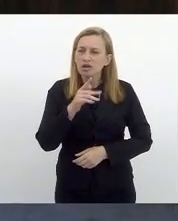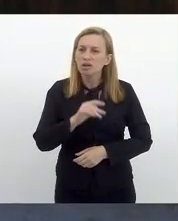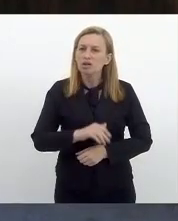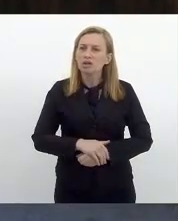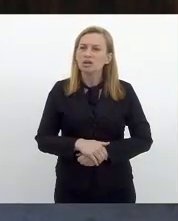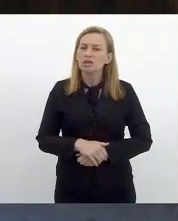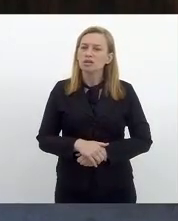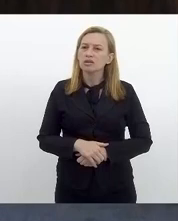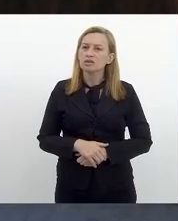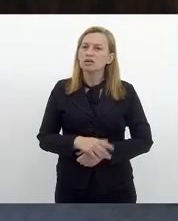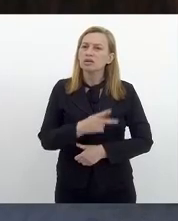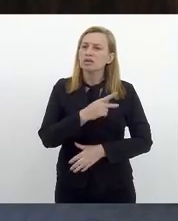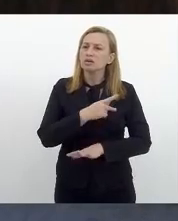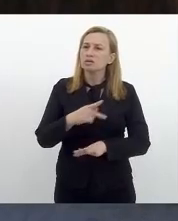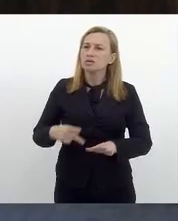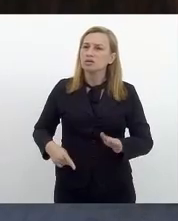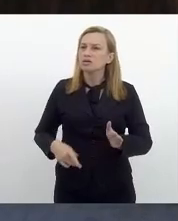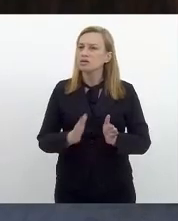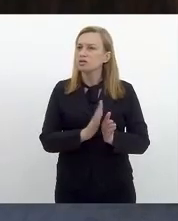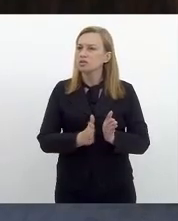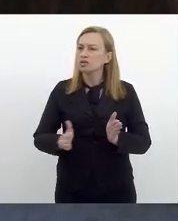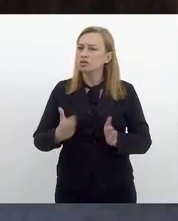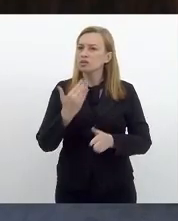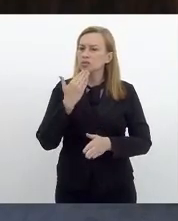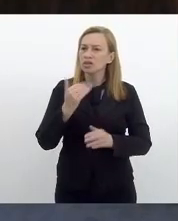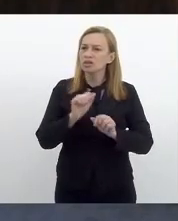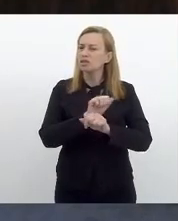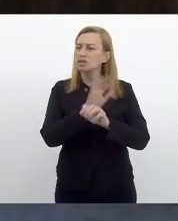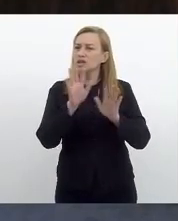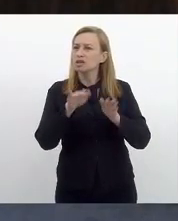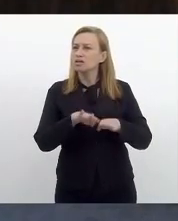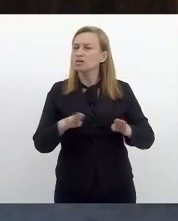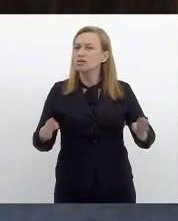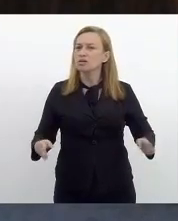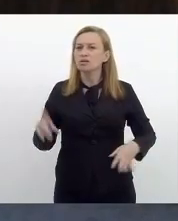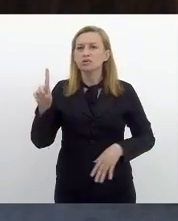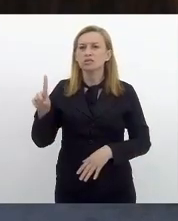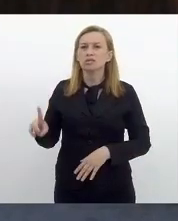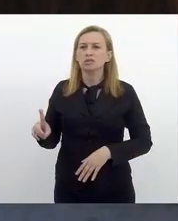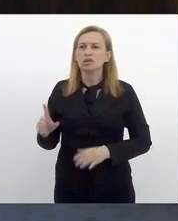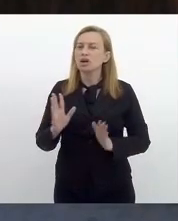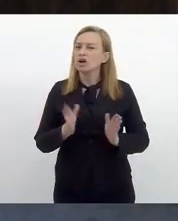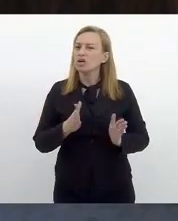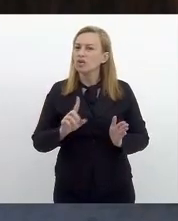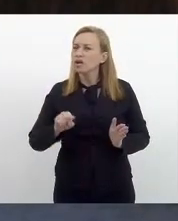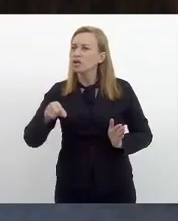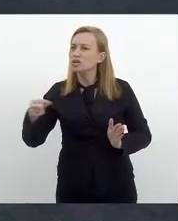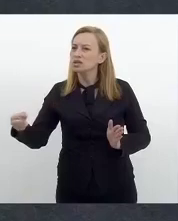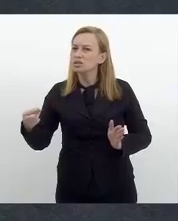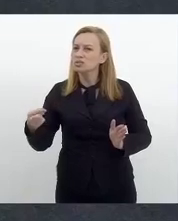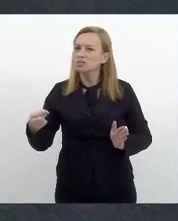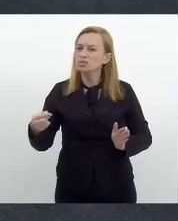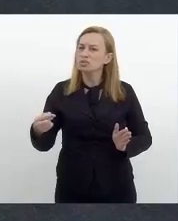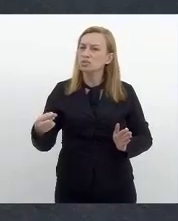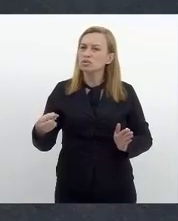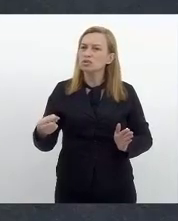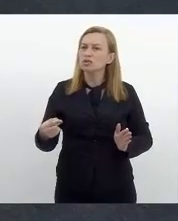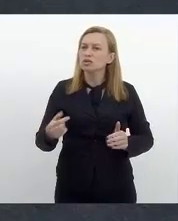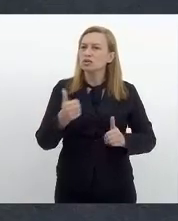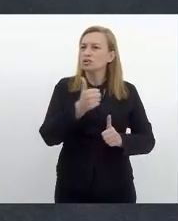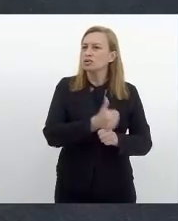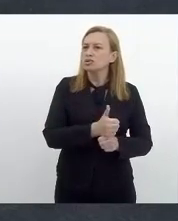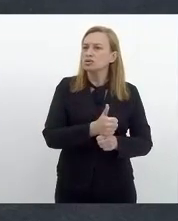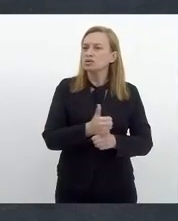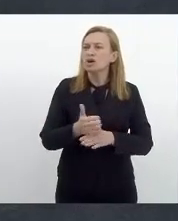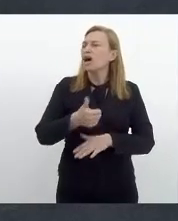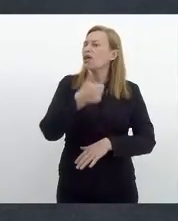dentro da questão de ordem e ao mesmo tempo pedindo esclarecimento a mesa nós vamos passar agora para a segunda minuta de substitutivo de